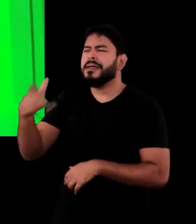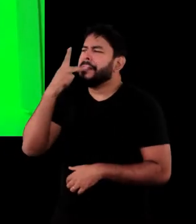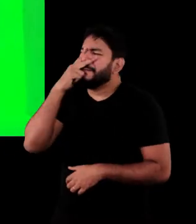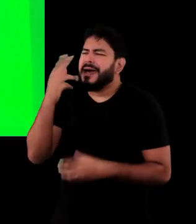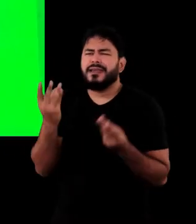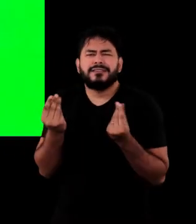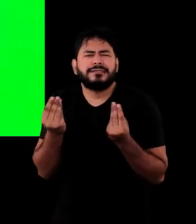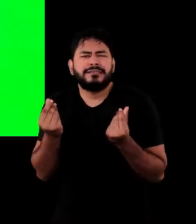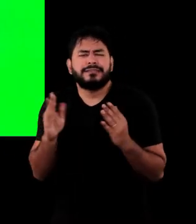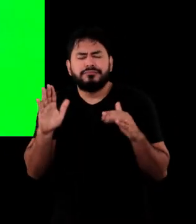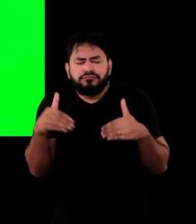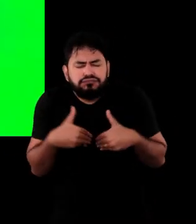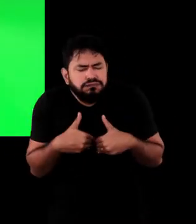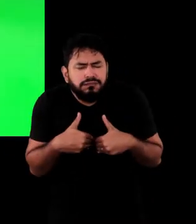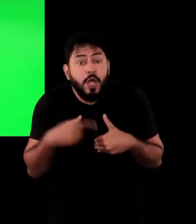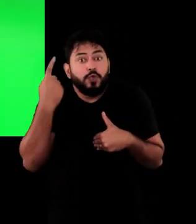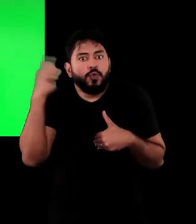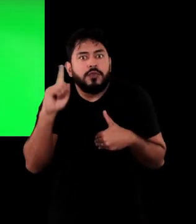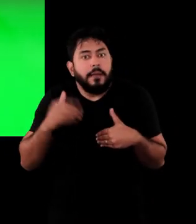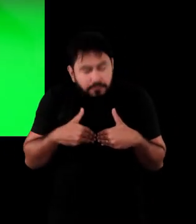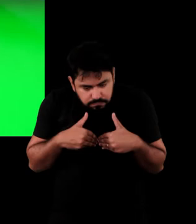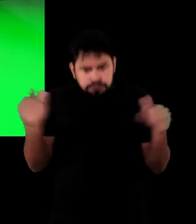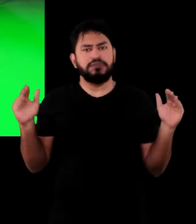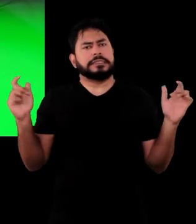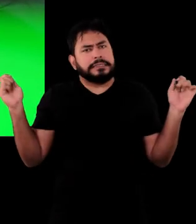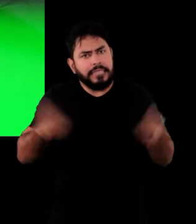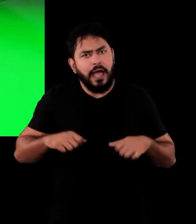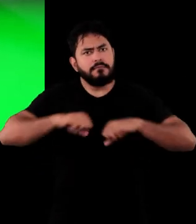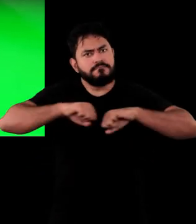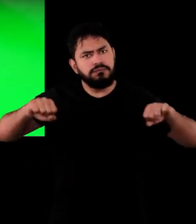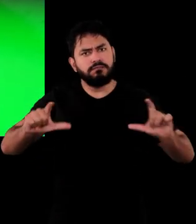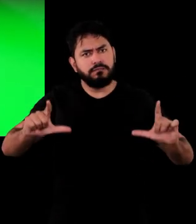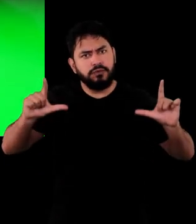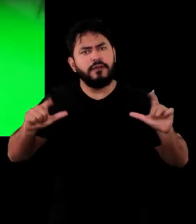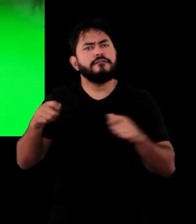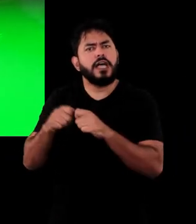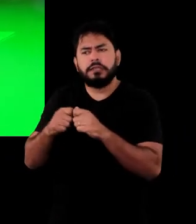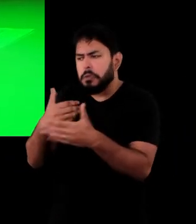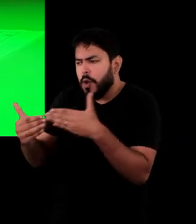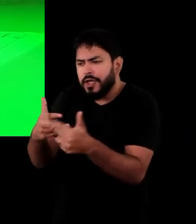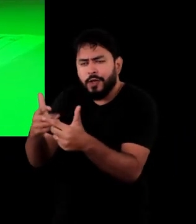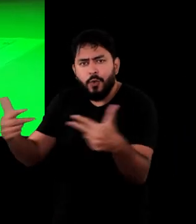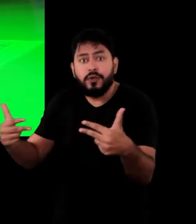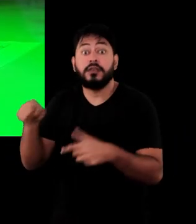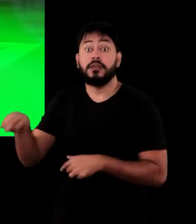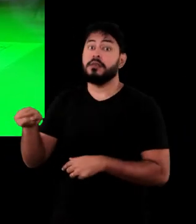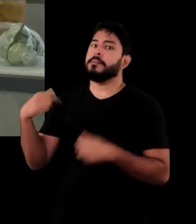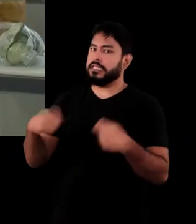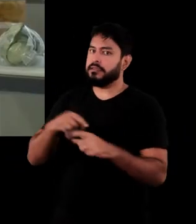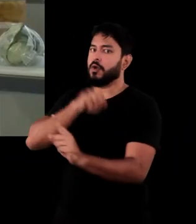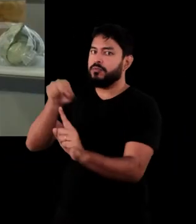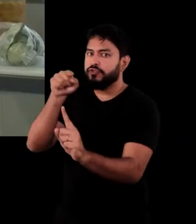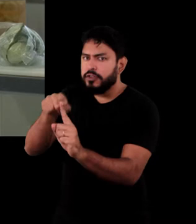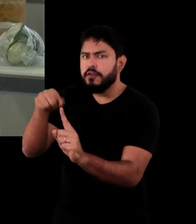não sabem, não entendem que elas também são capazes de fazer o que elas quiserem. Se tiver um sonho, elas têm